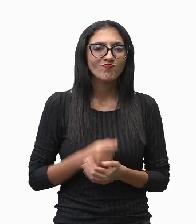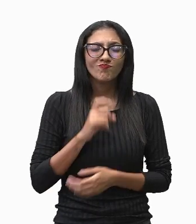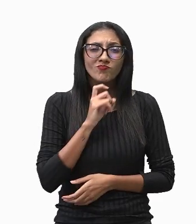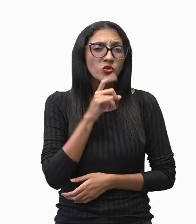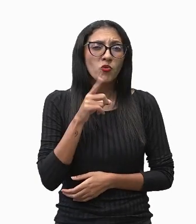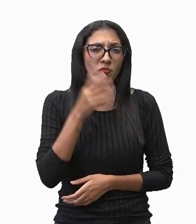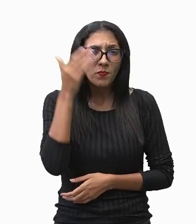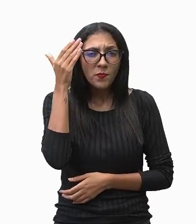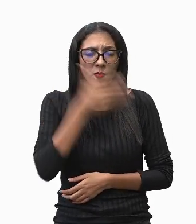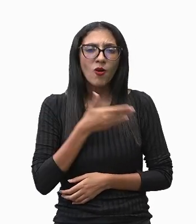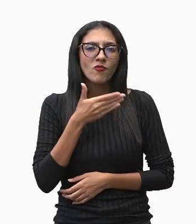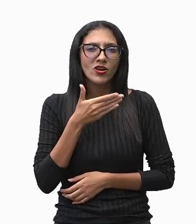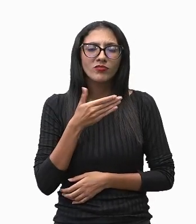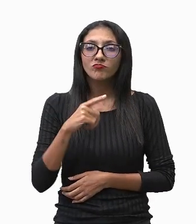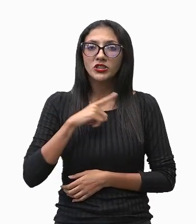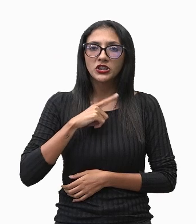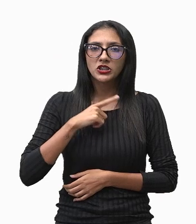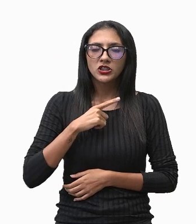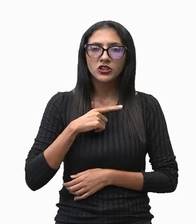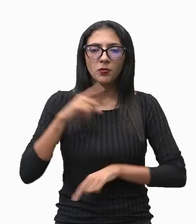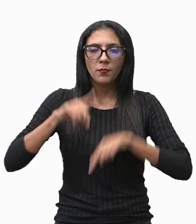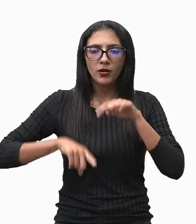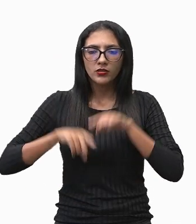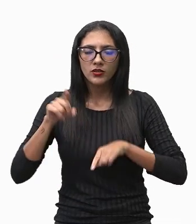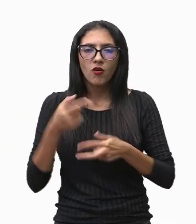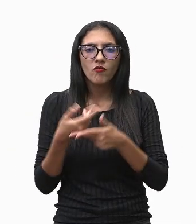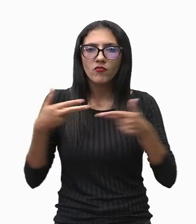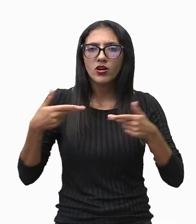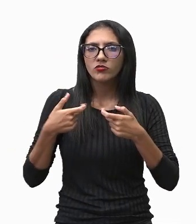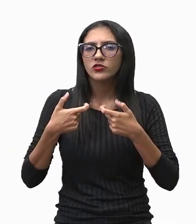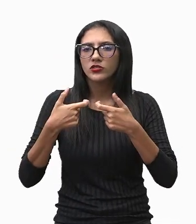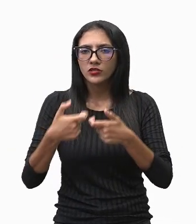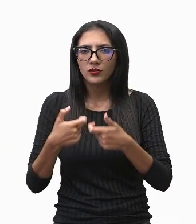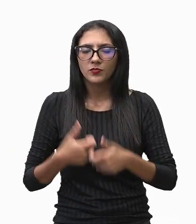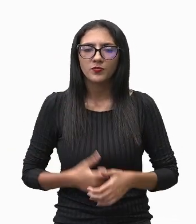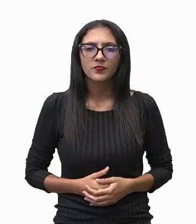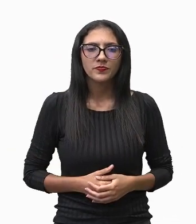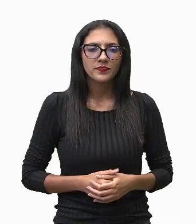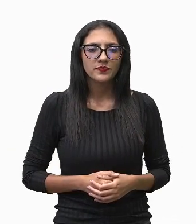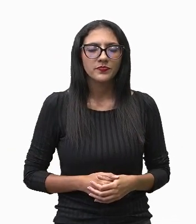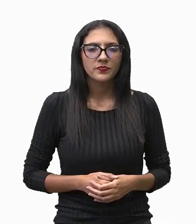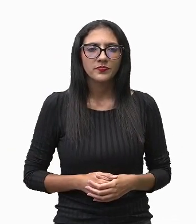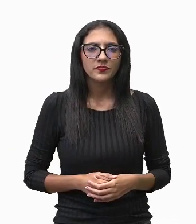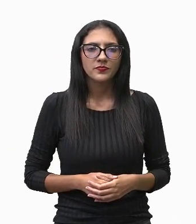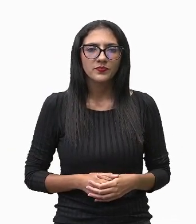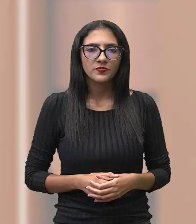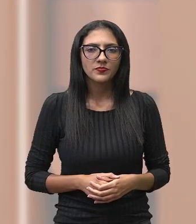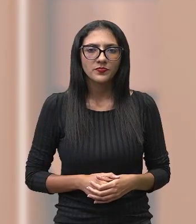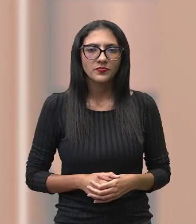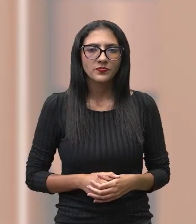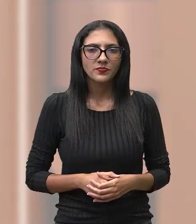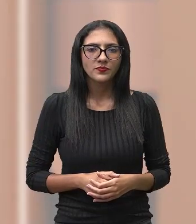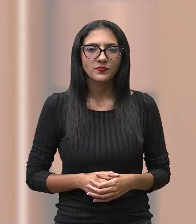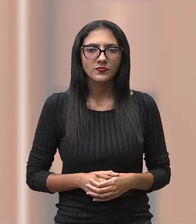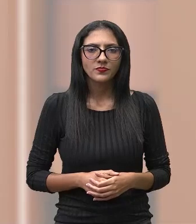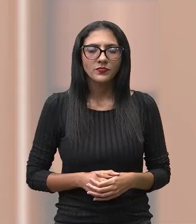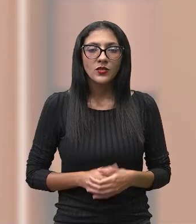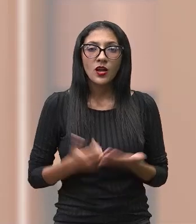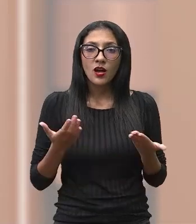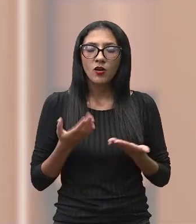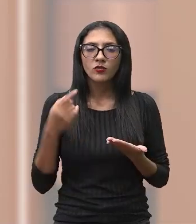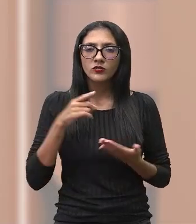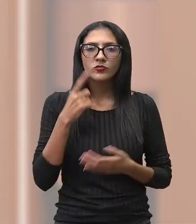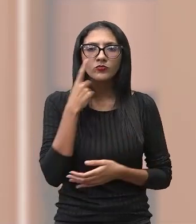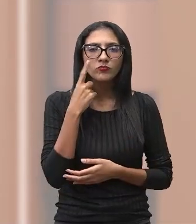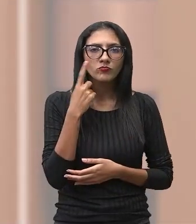arsenal bélico lá no Iraque. Então, a gente vai dar uma olhada num vídeo,